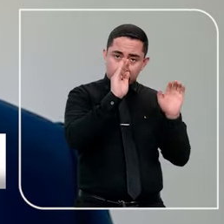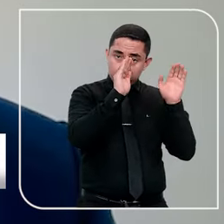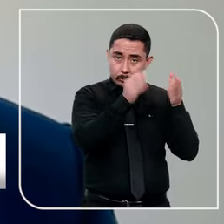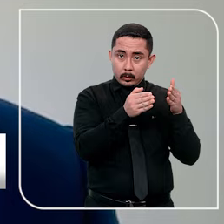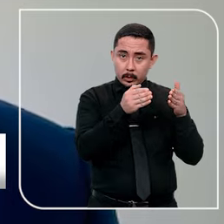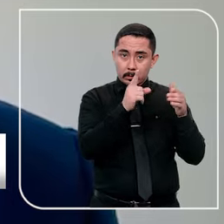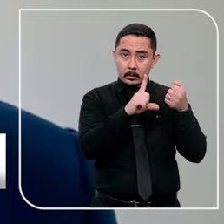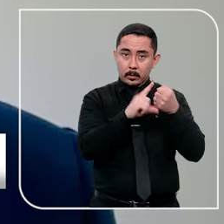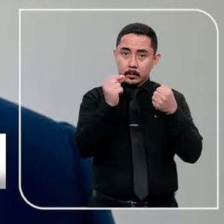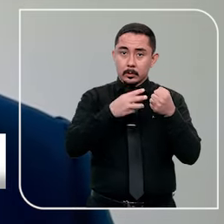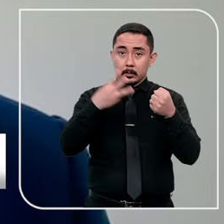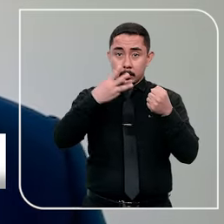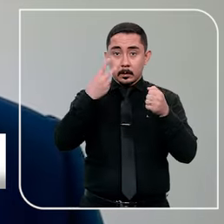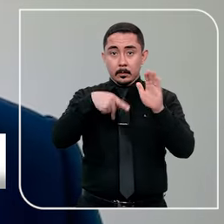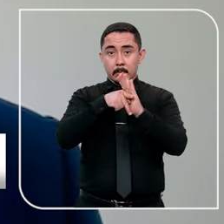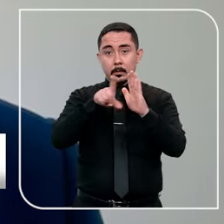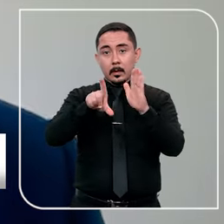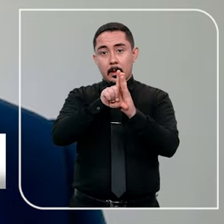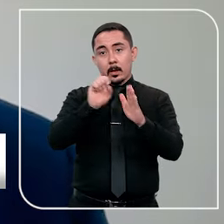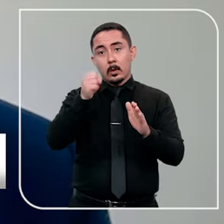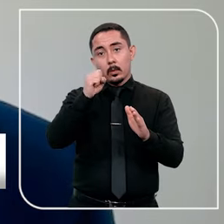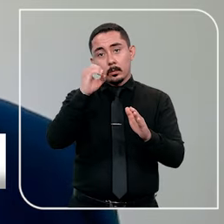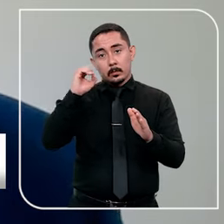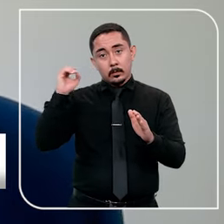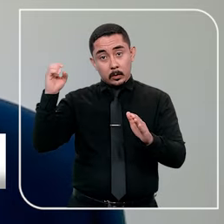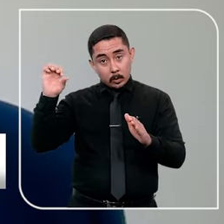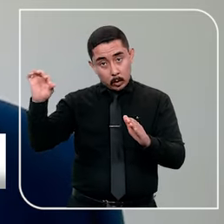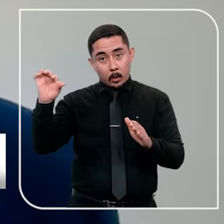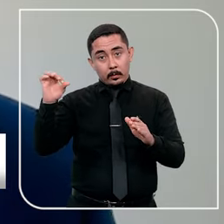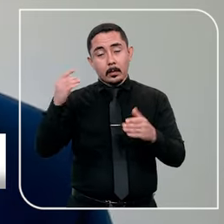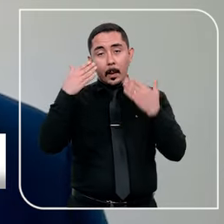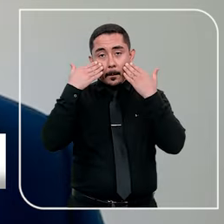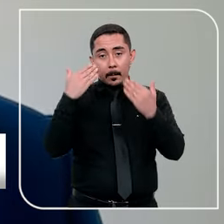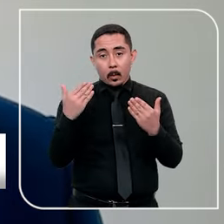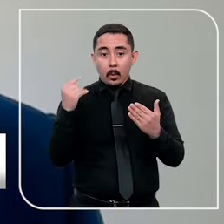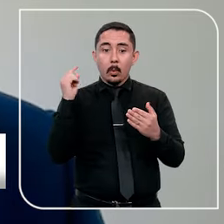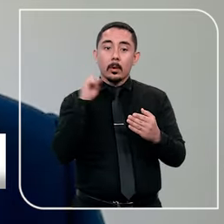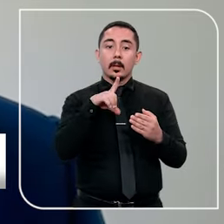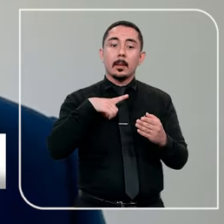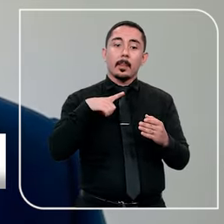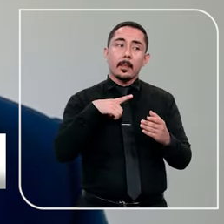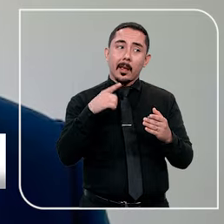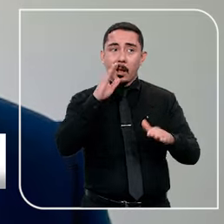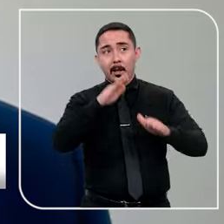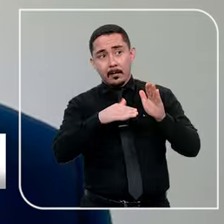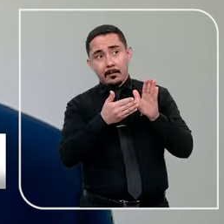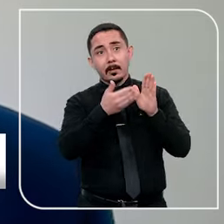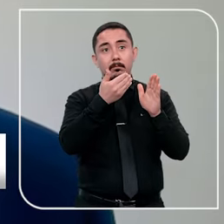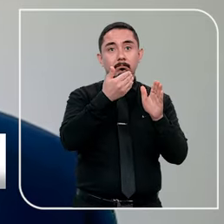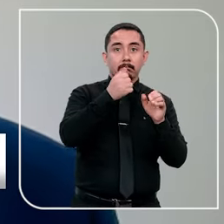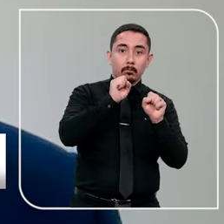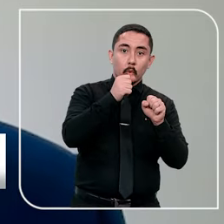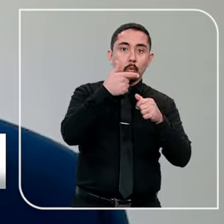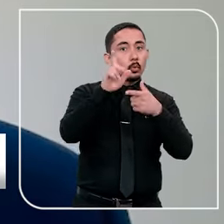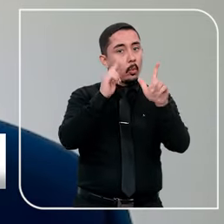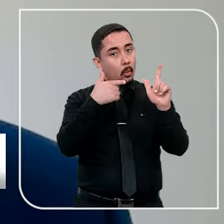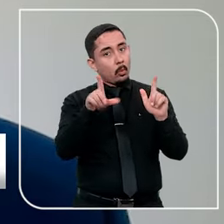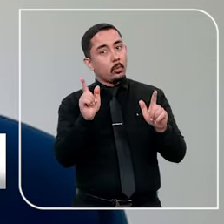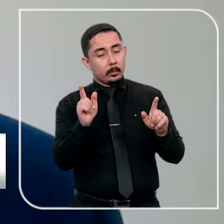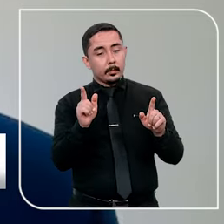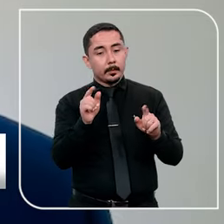esse bem de família o artigo 3º da Lei 8009 dispõe uma série de exceções a tal impor